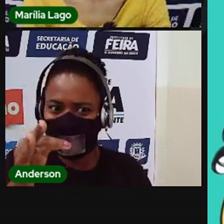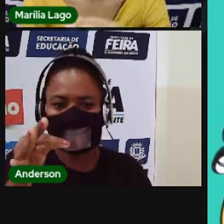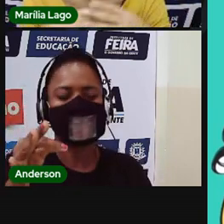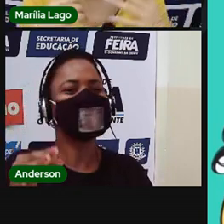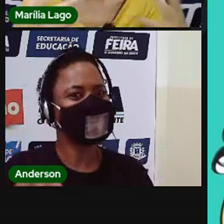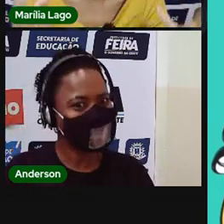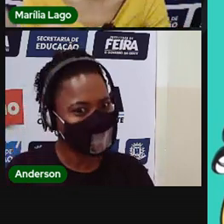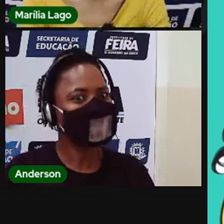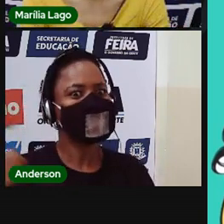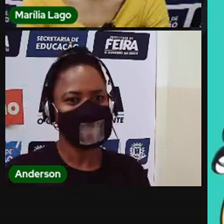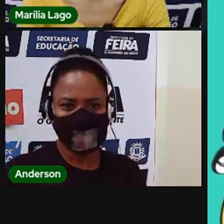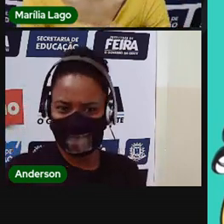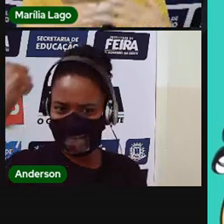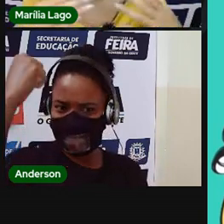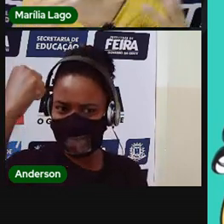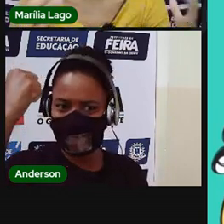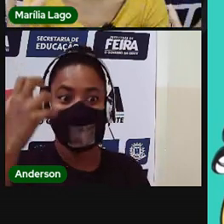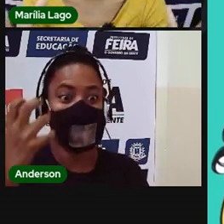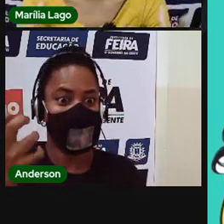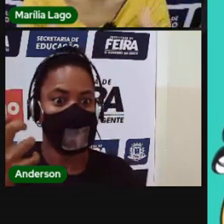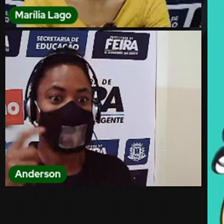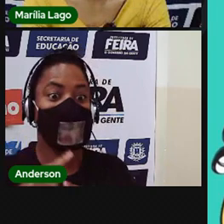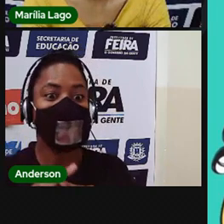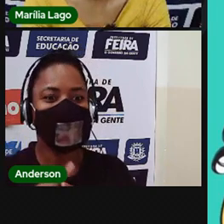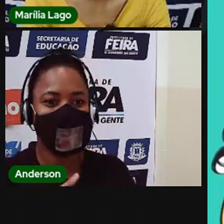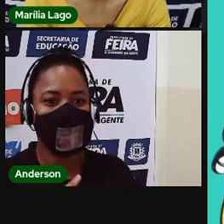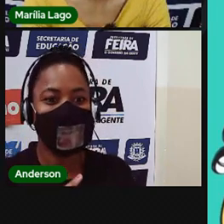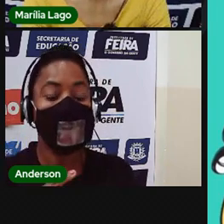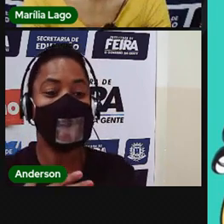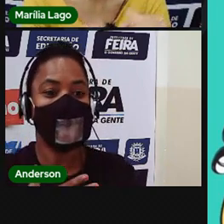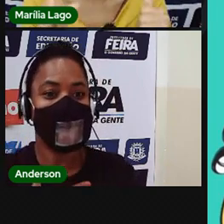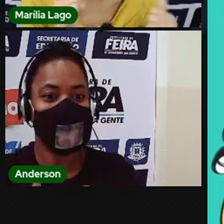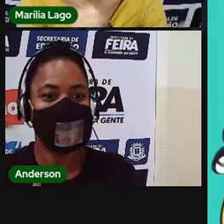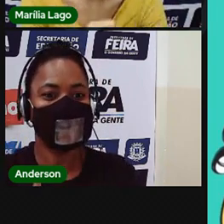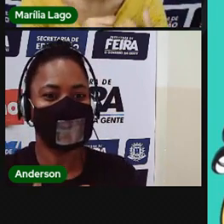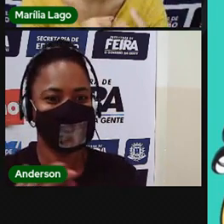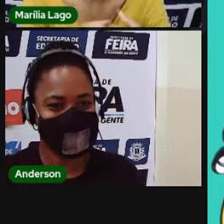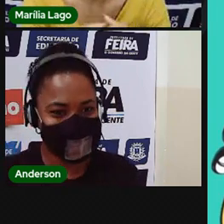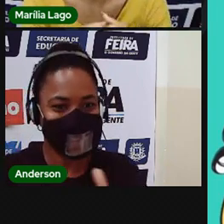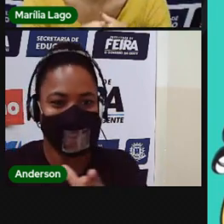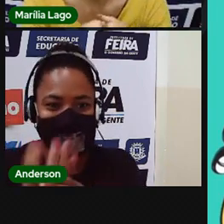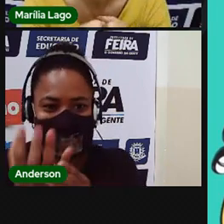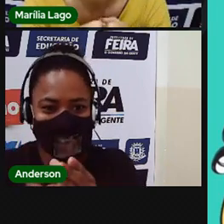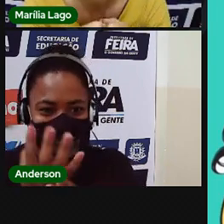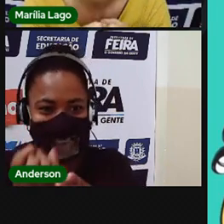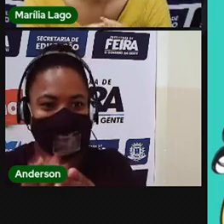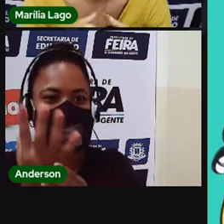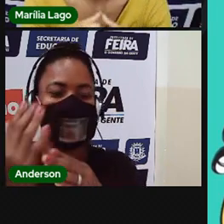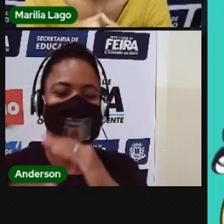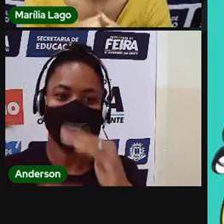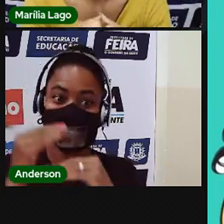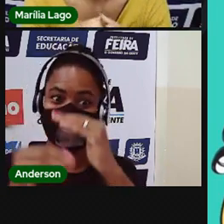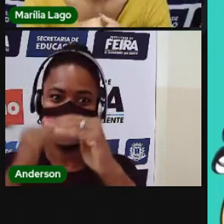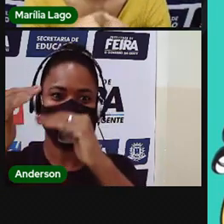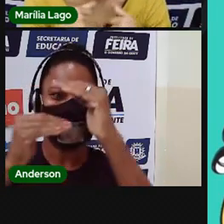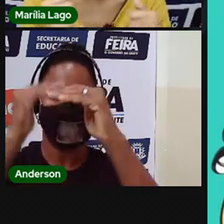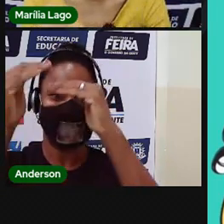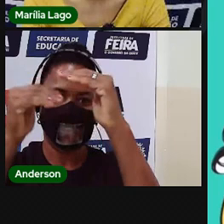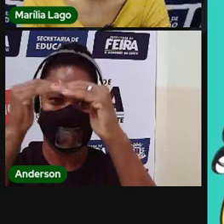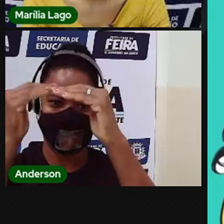criar, de desenvolver tudo que tivesse a ver com arte, né? Antigamente eu usava muito